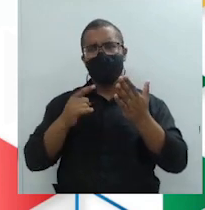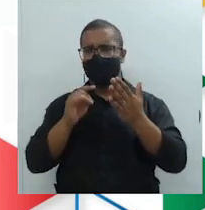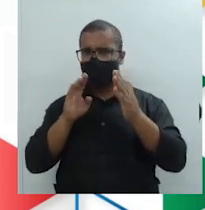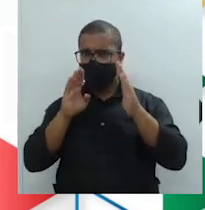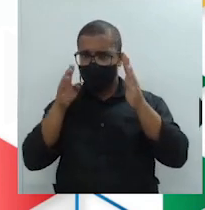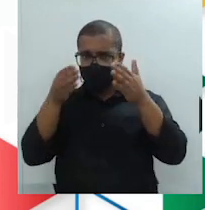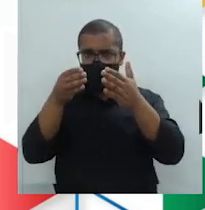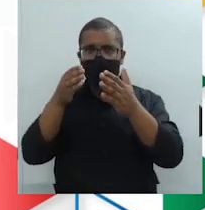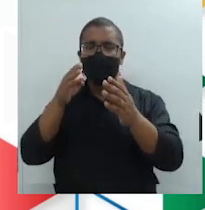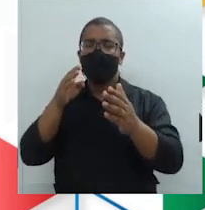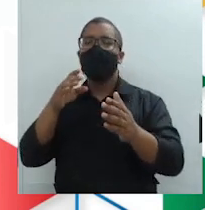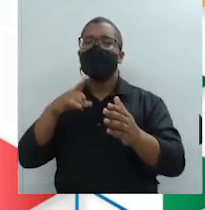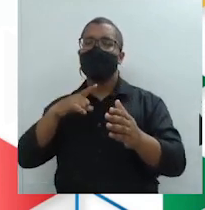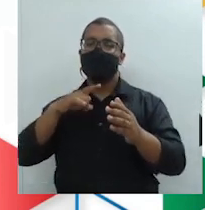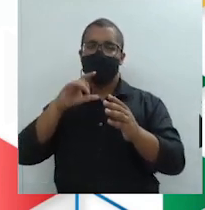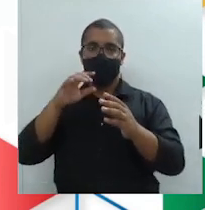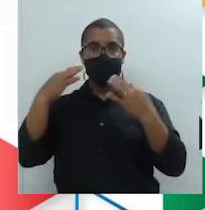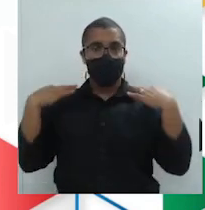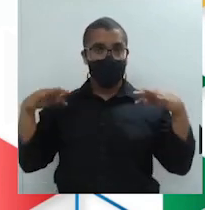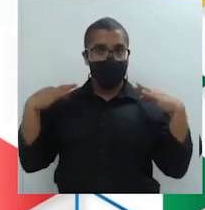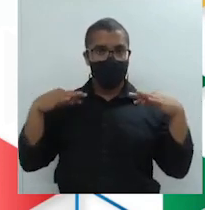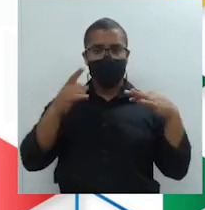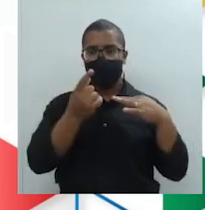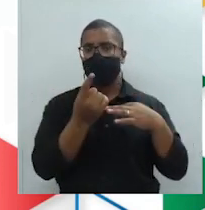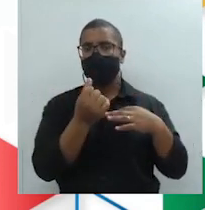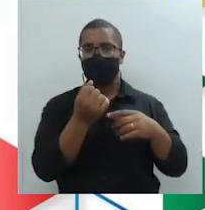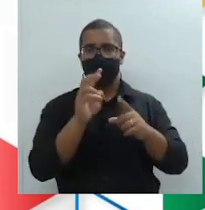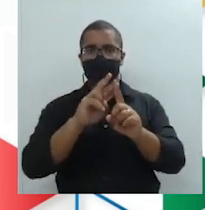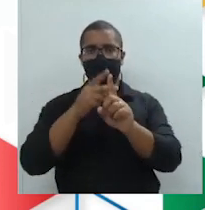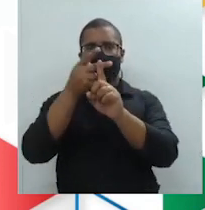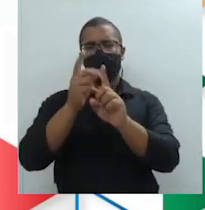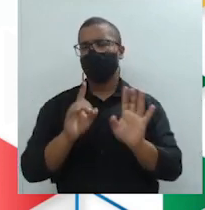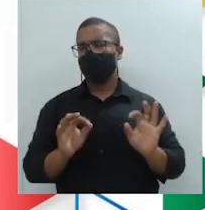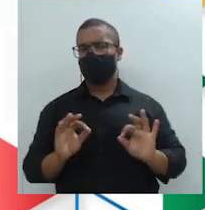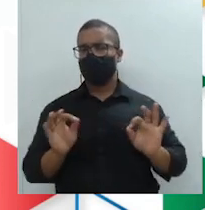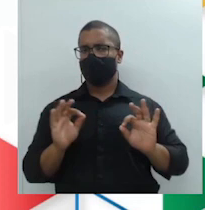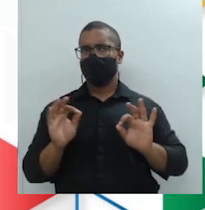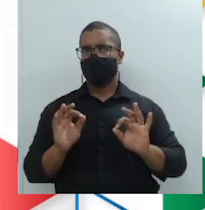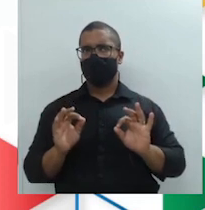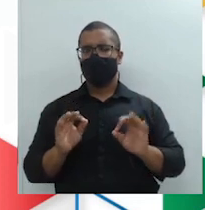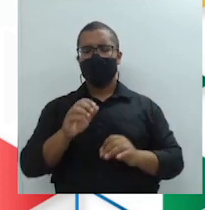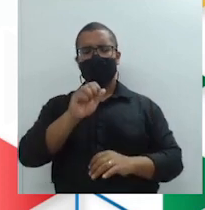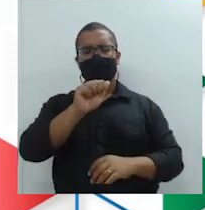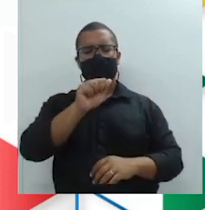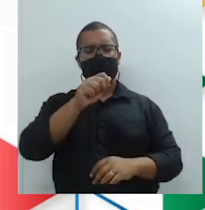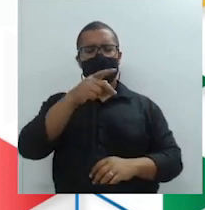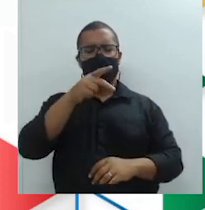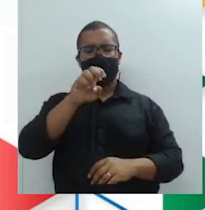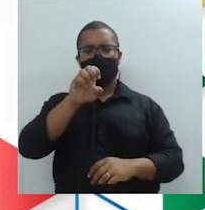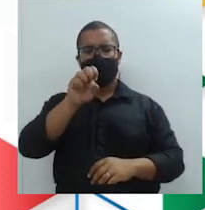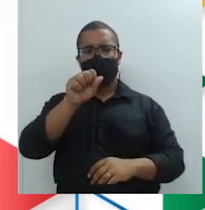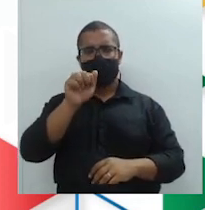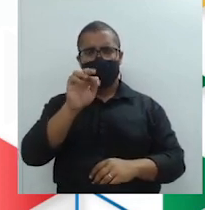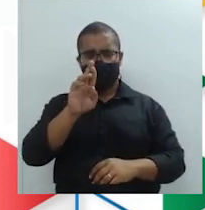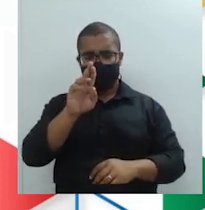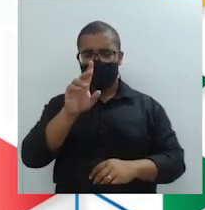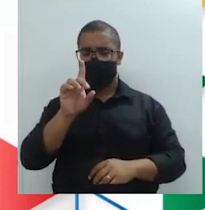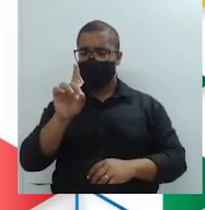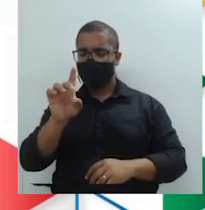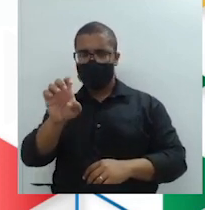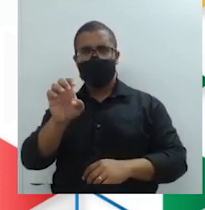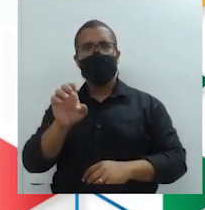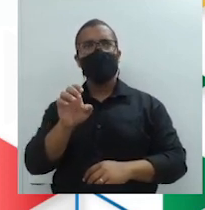eu coloquei, apesar de o caderno ser para turistas, não vamos aumentar o preço. Porque se apesar